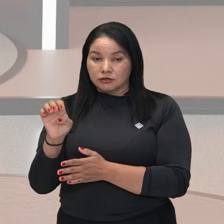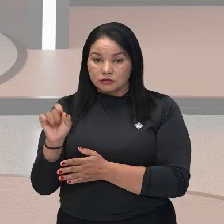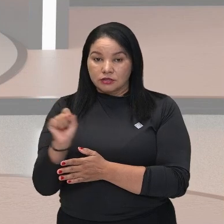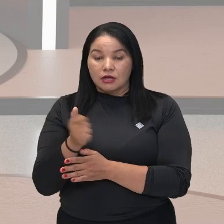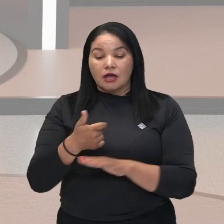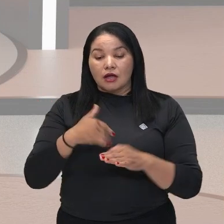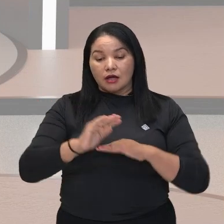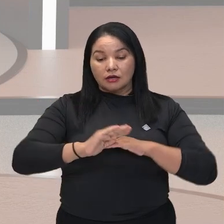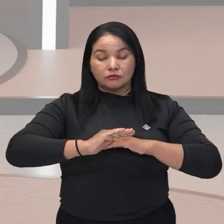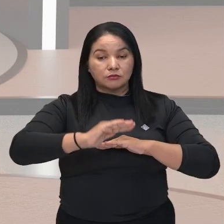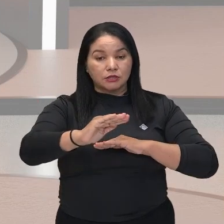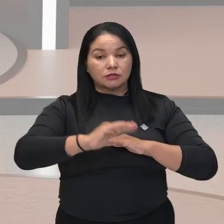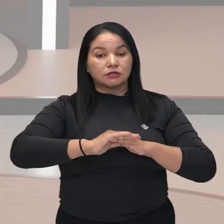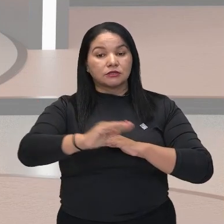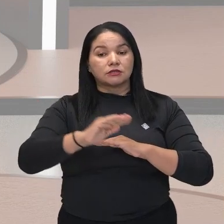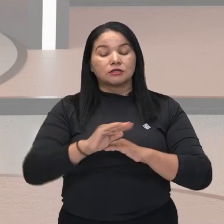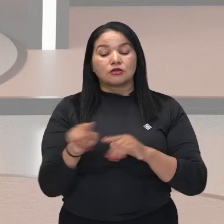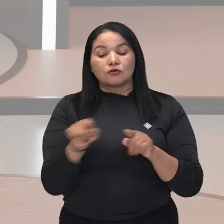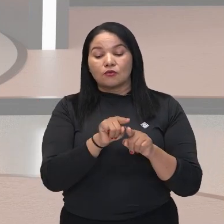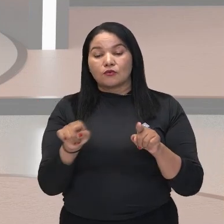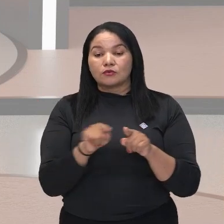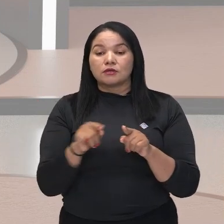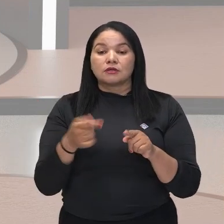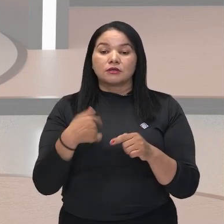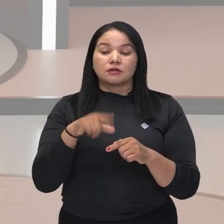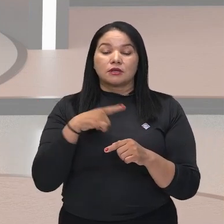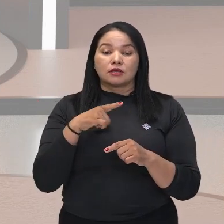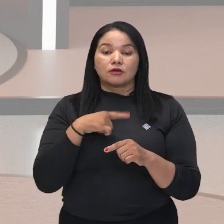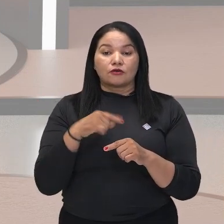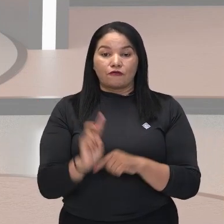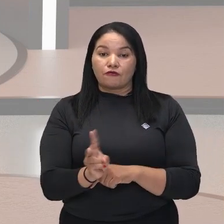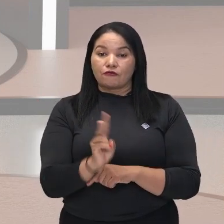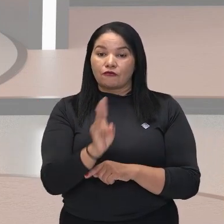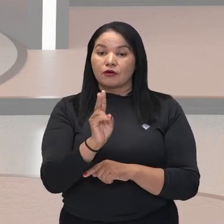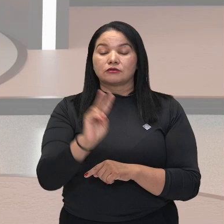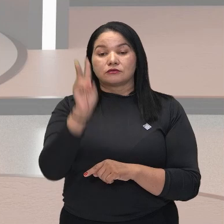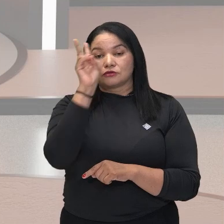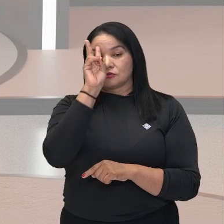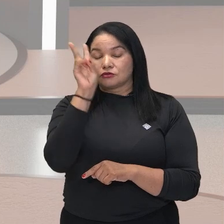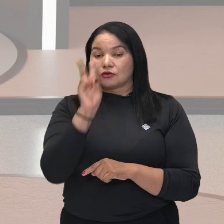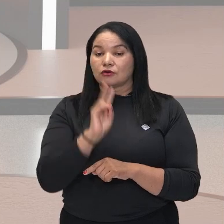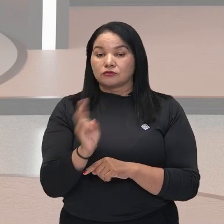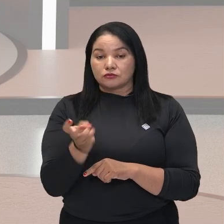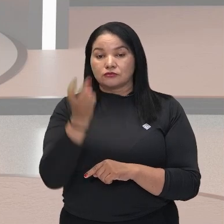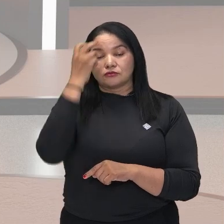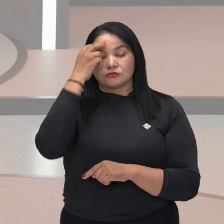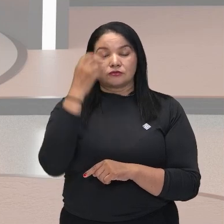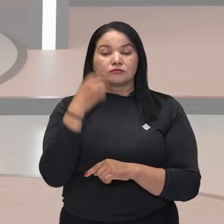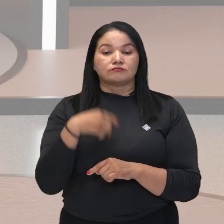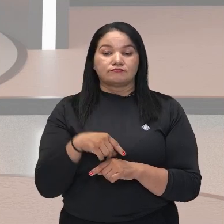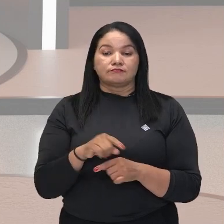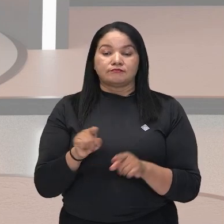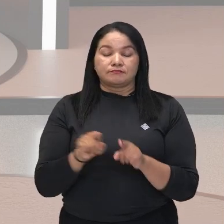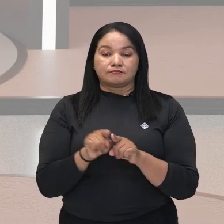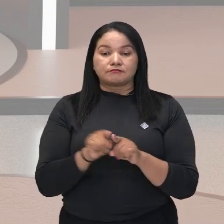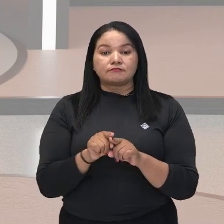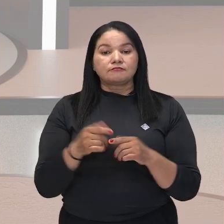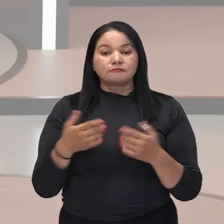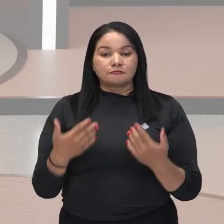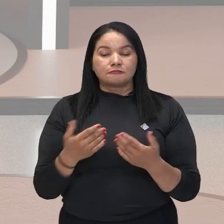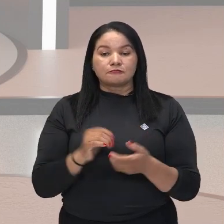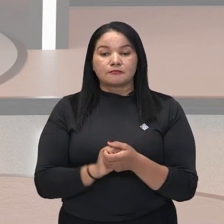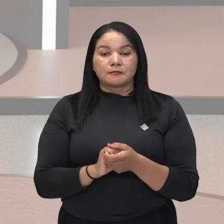ok? Onde também vai ter o quê? Grande valor histórico e cultural, tá? Então, realmente, é